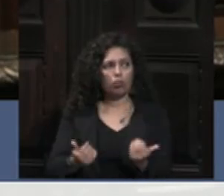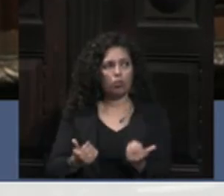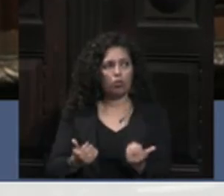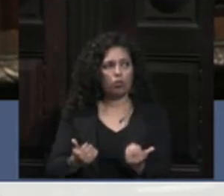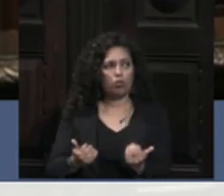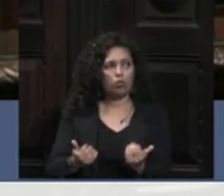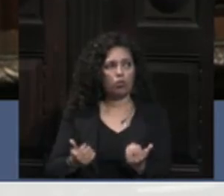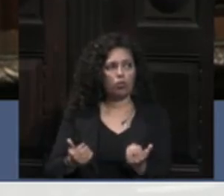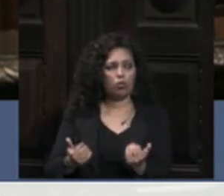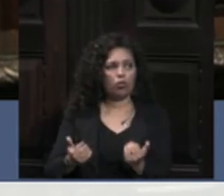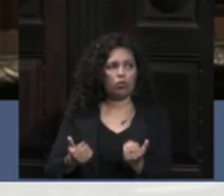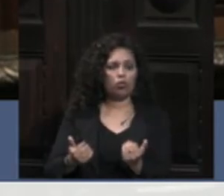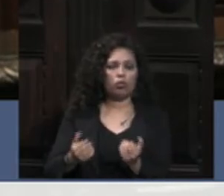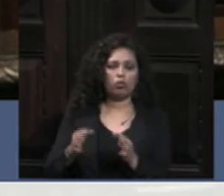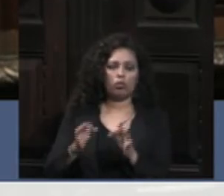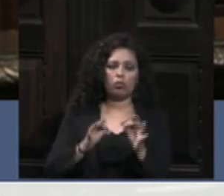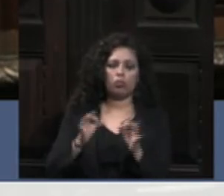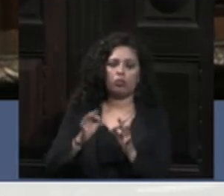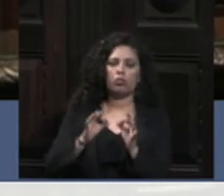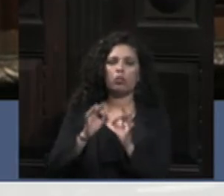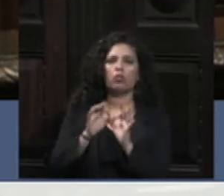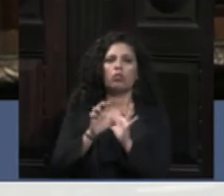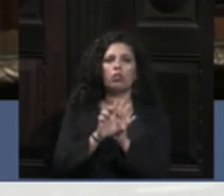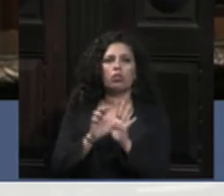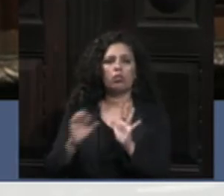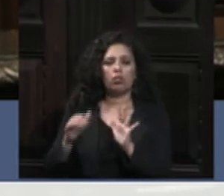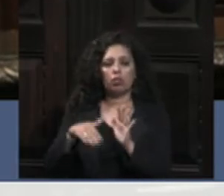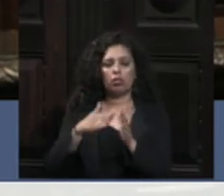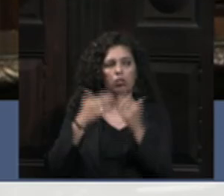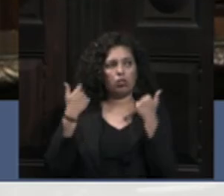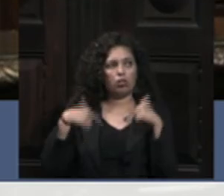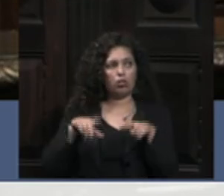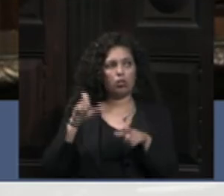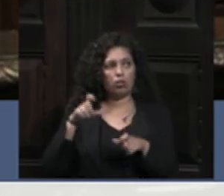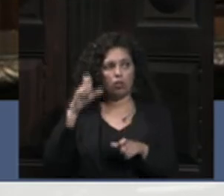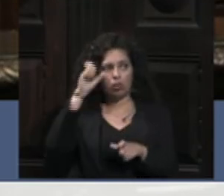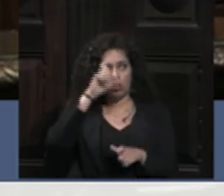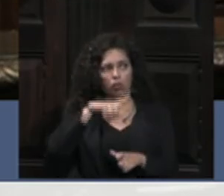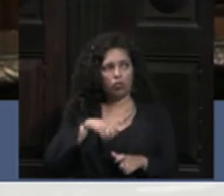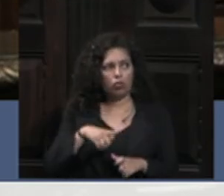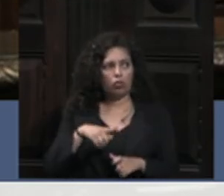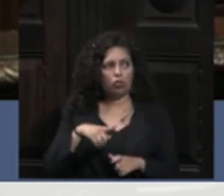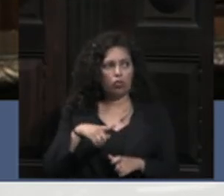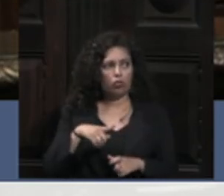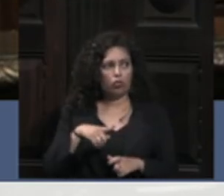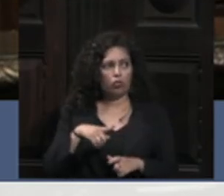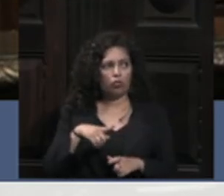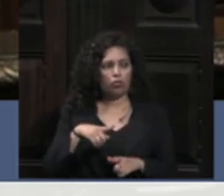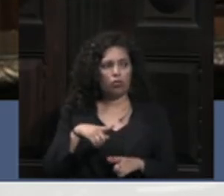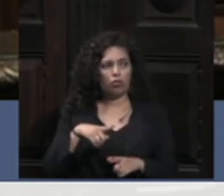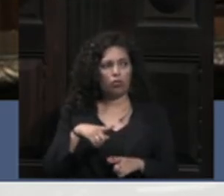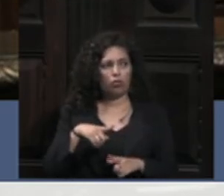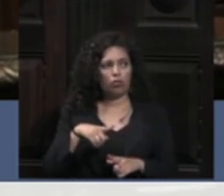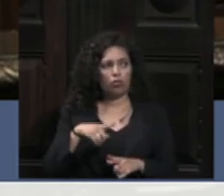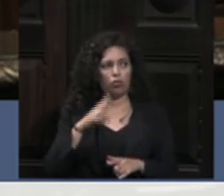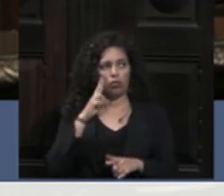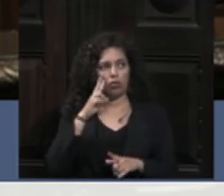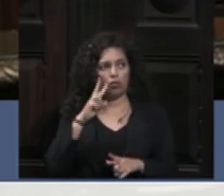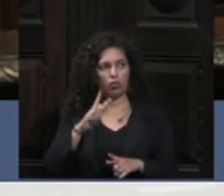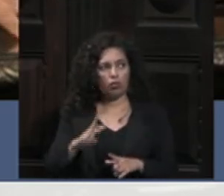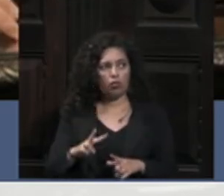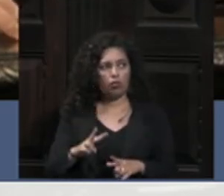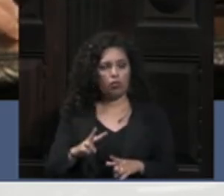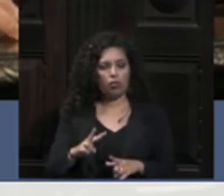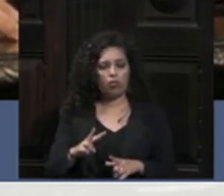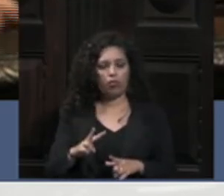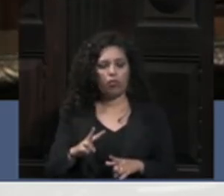condução do processo legislativo nesta casa, dificilmente, às vezes, a gente é contemplado com aquilo que